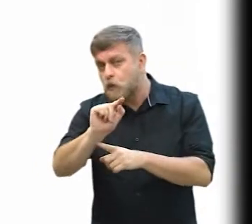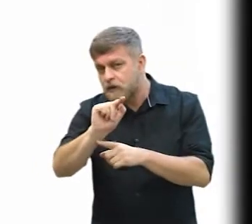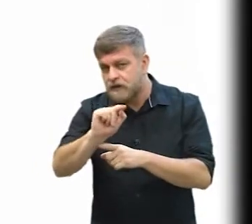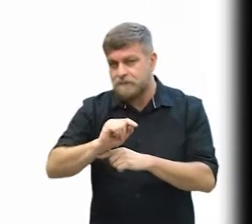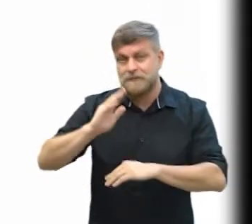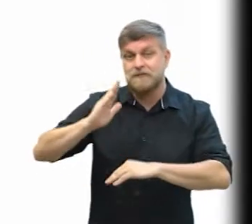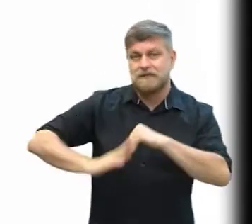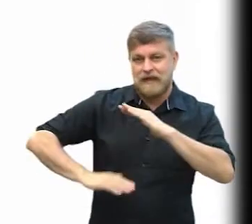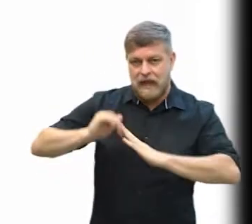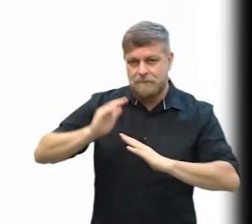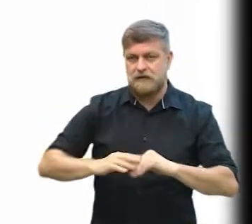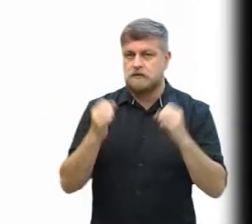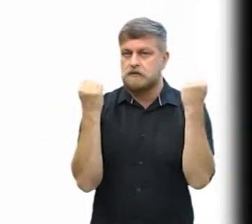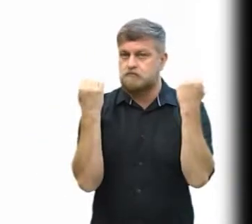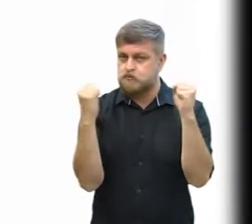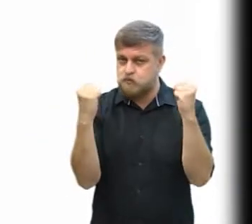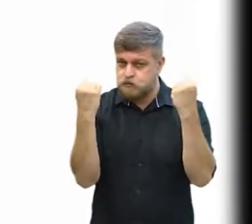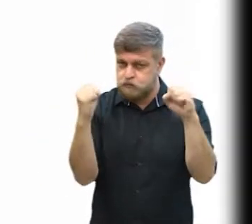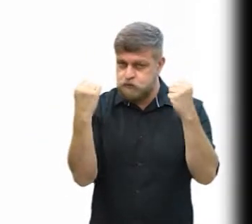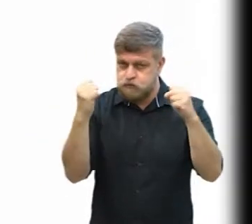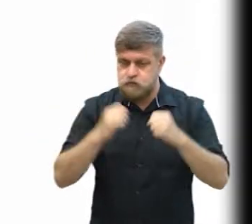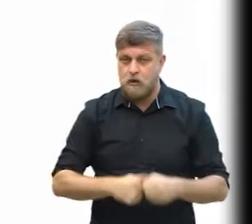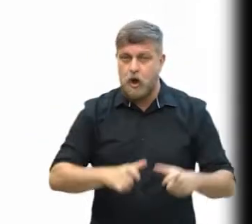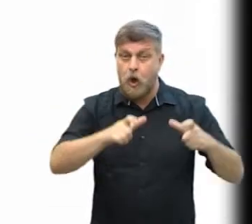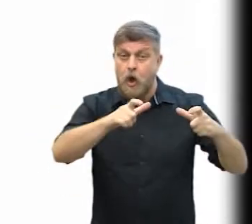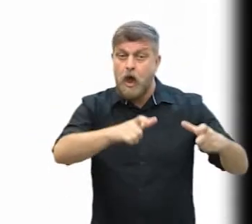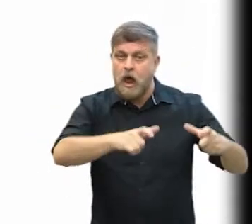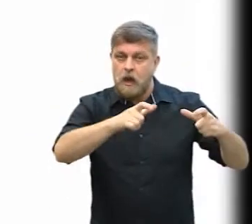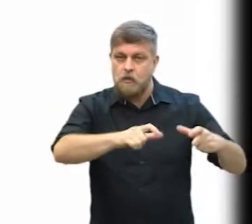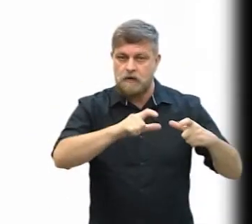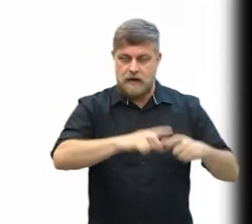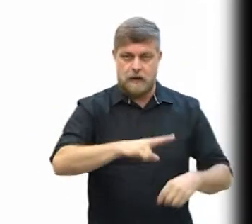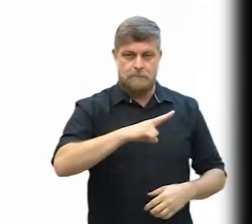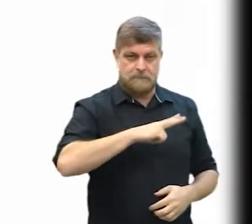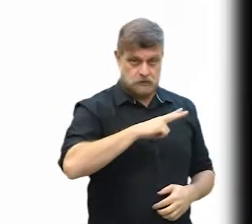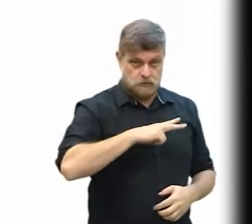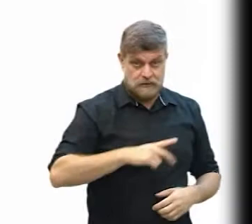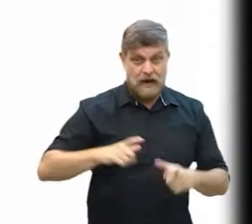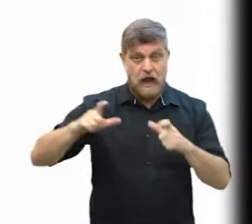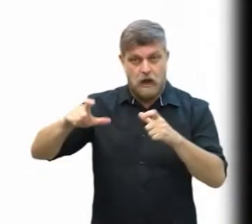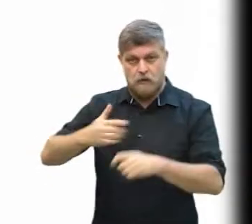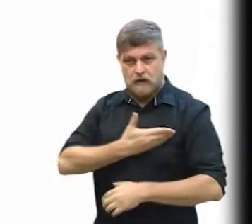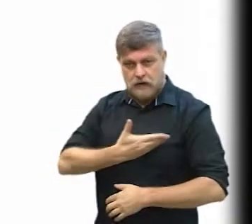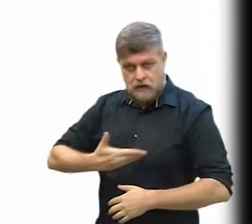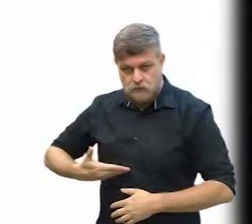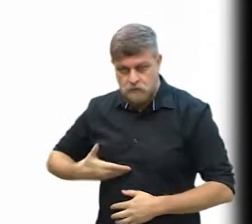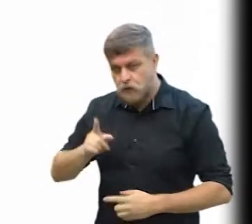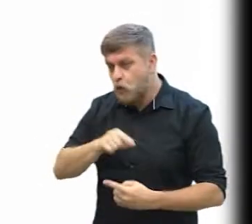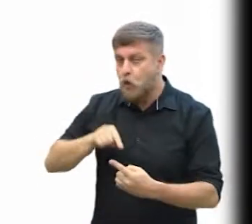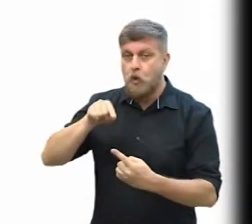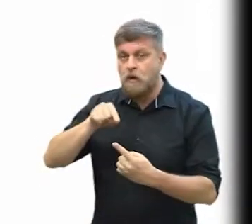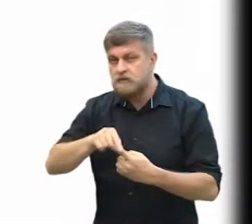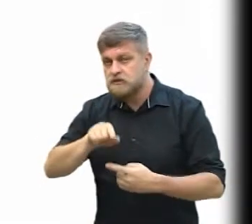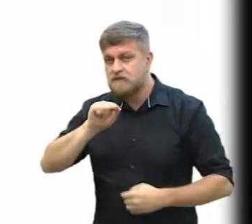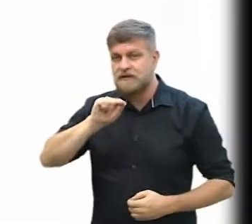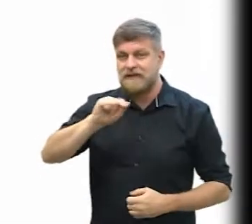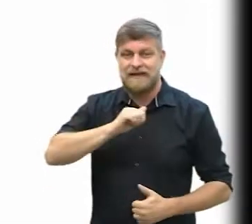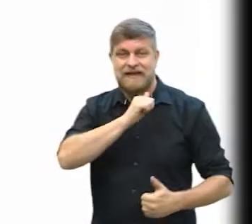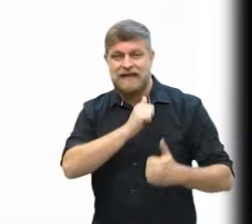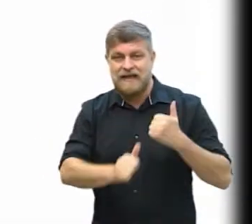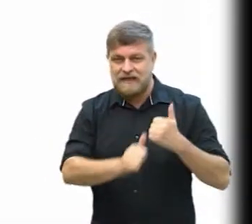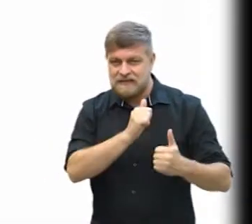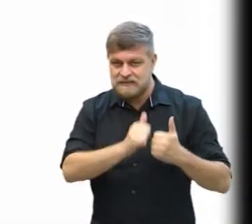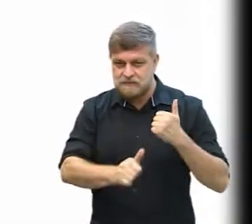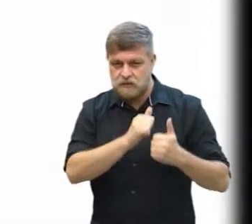do coronavírus, as atividades físicas praticadas em estabelecimentos privados e públicos, abrangendo